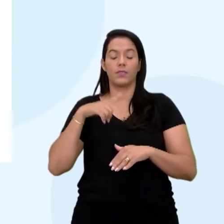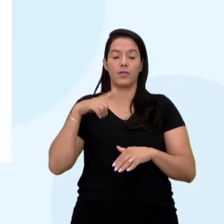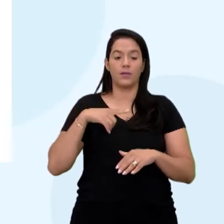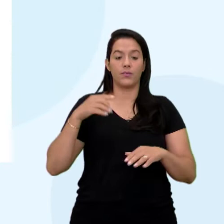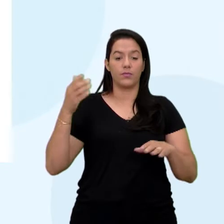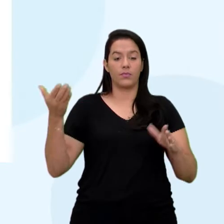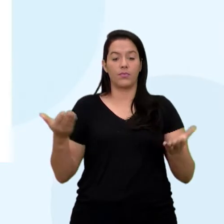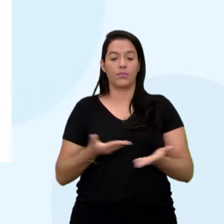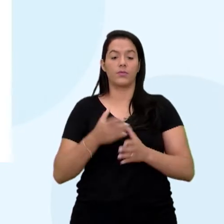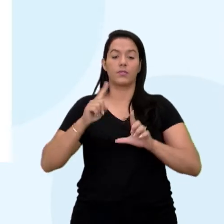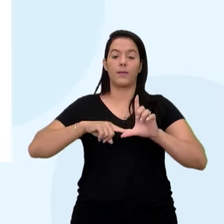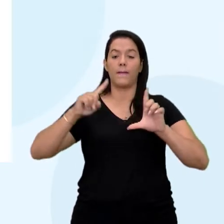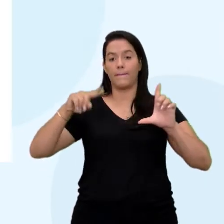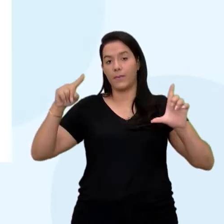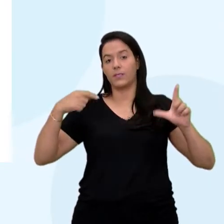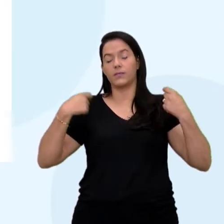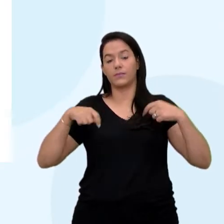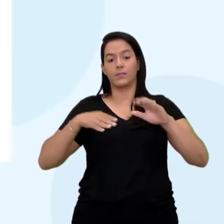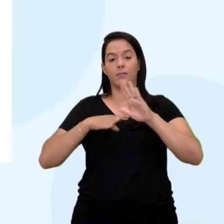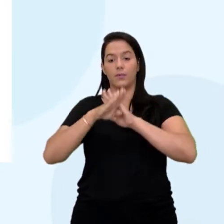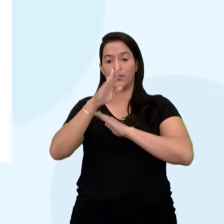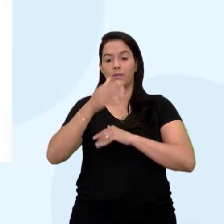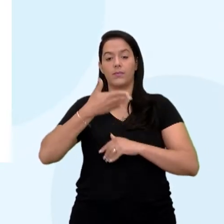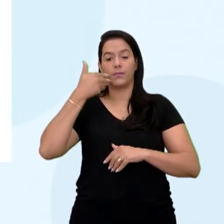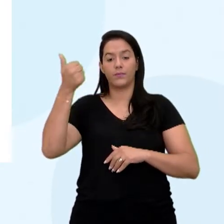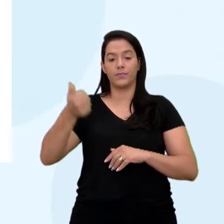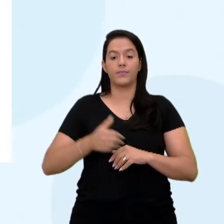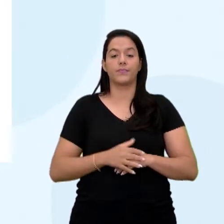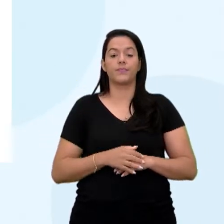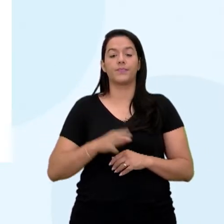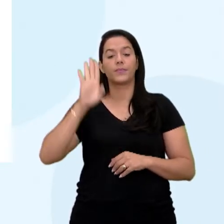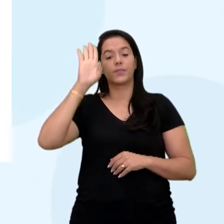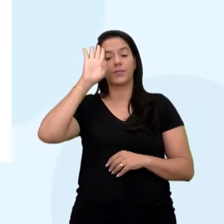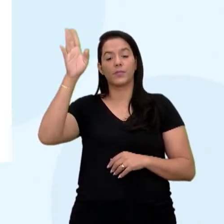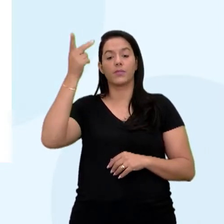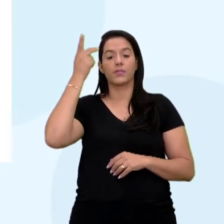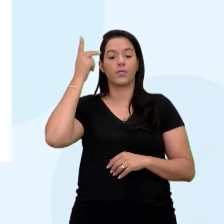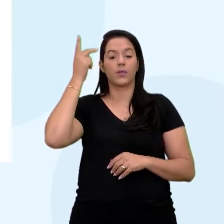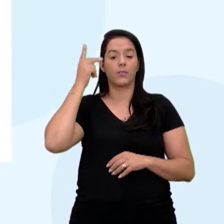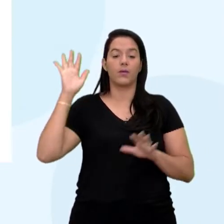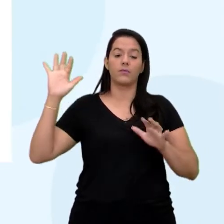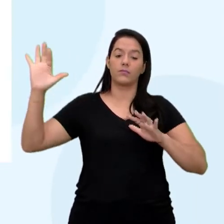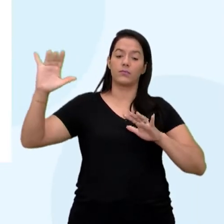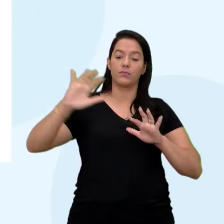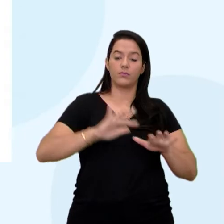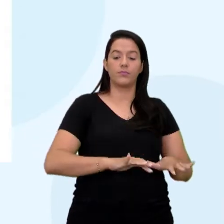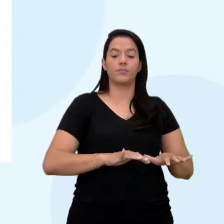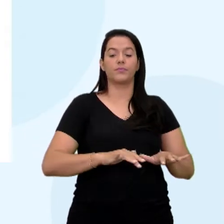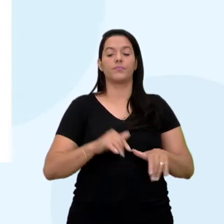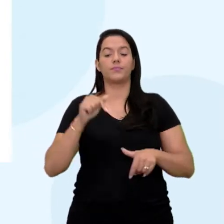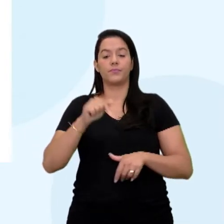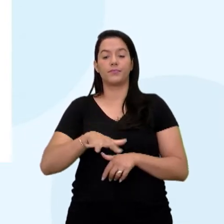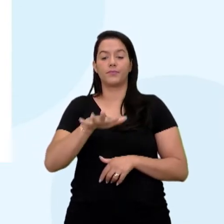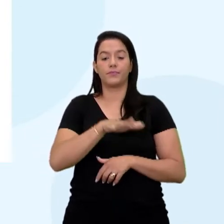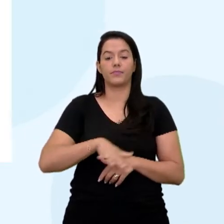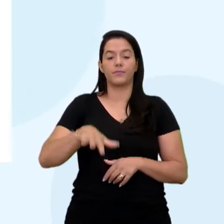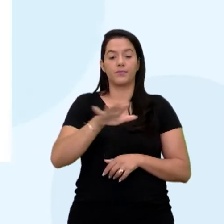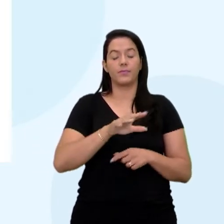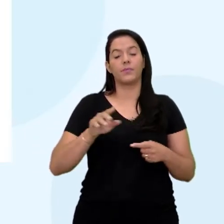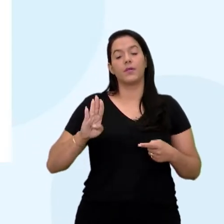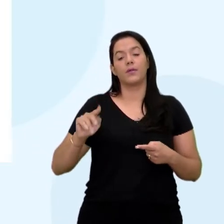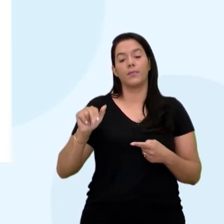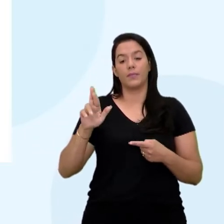melhorar bastante, né? São Paulo é o principal destino desses sírios, ali na região do